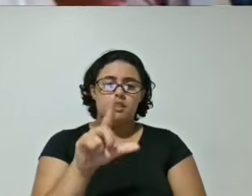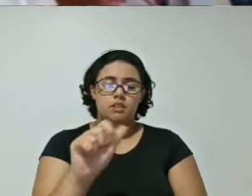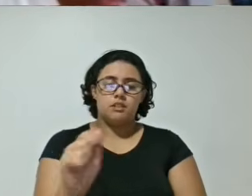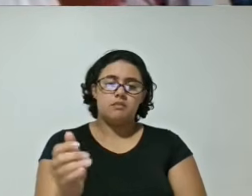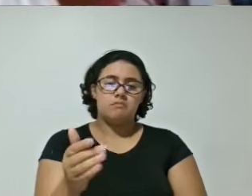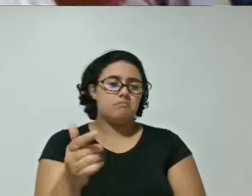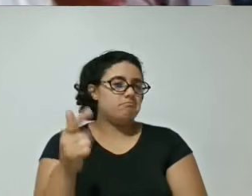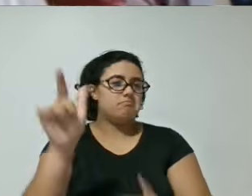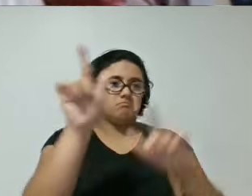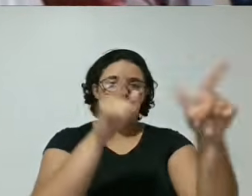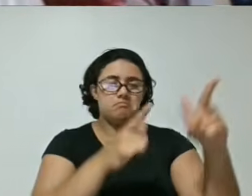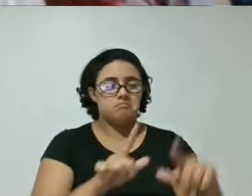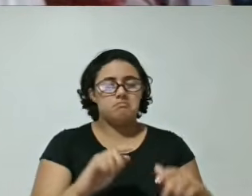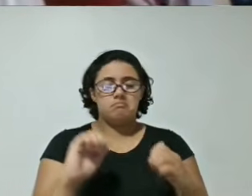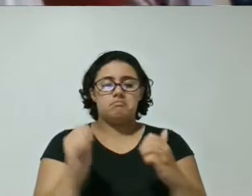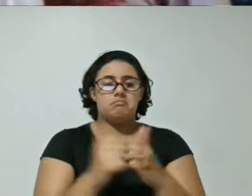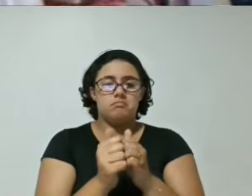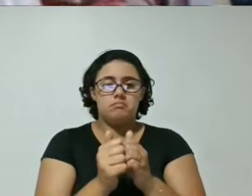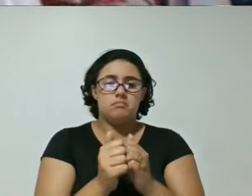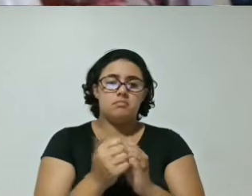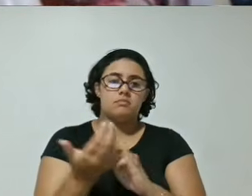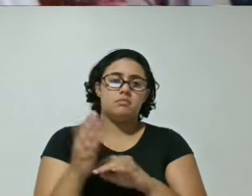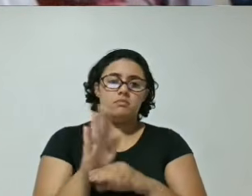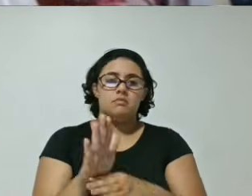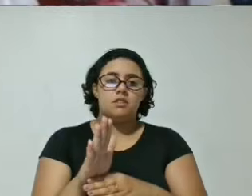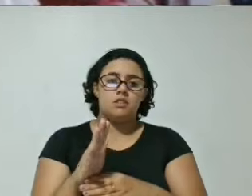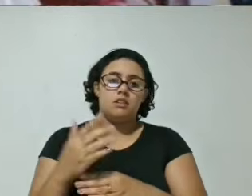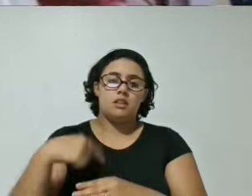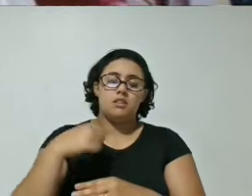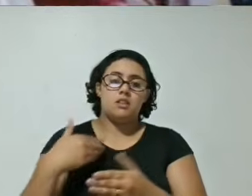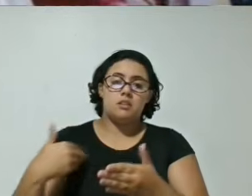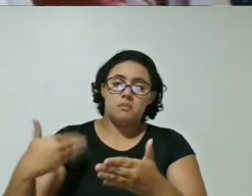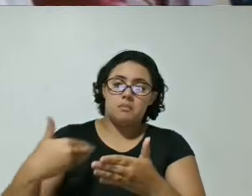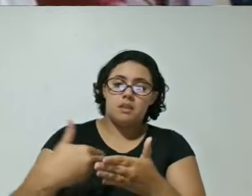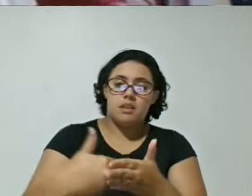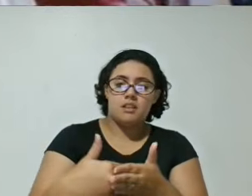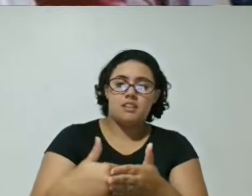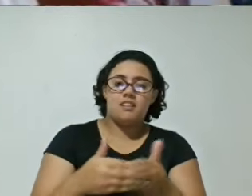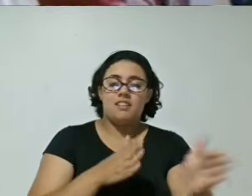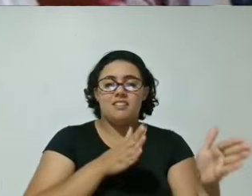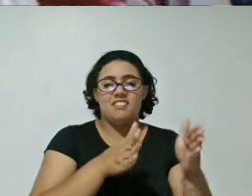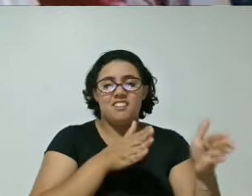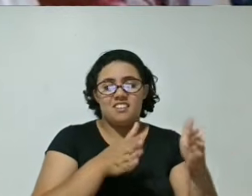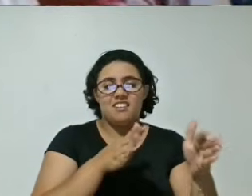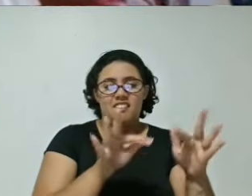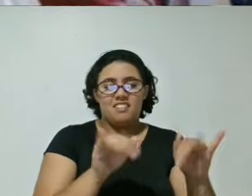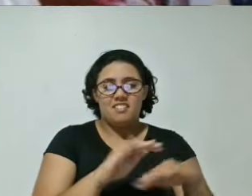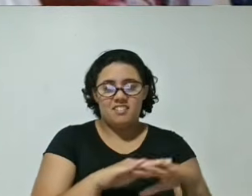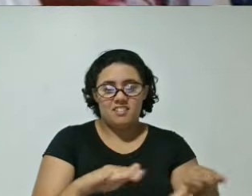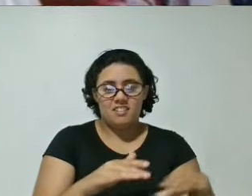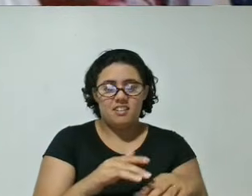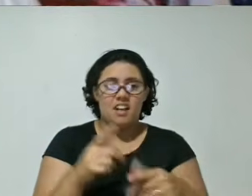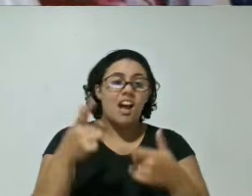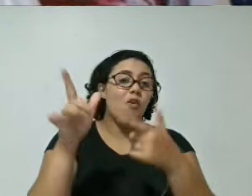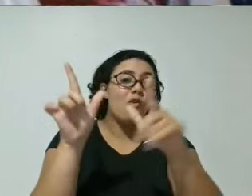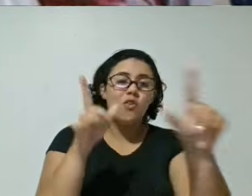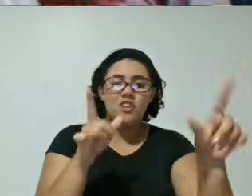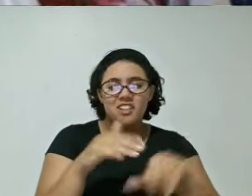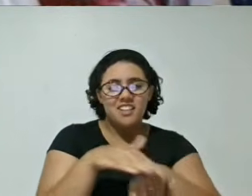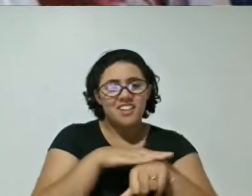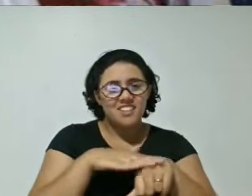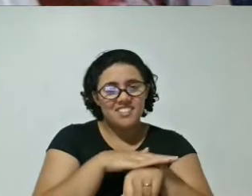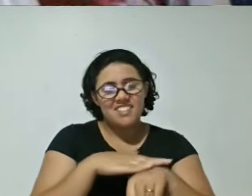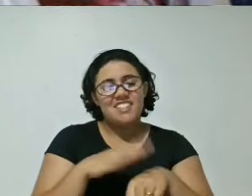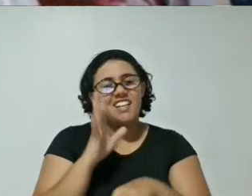muito massa. E aí, Léo, para a gente encerrar essa parte, né? Óbvio que a gente vai ter outras conversas, muito bacana estar